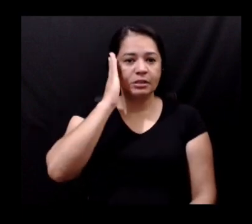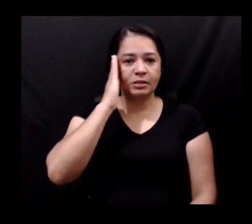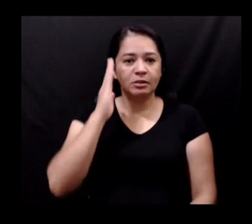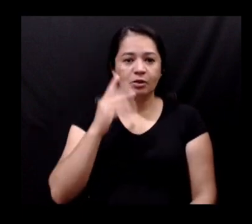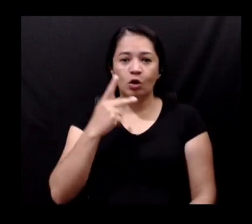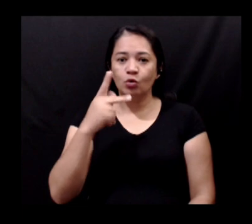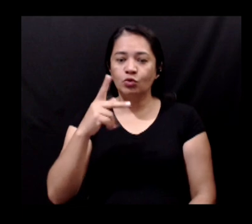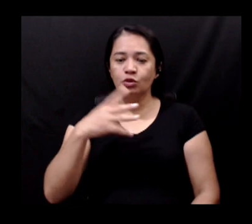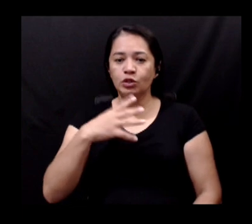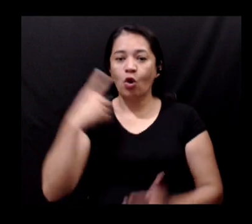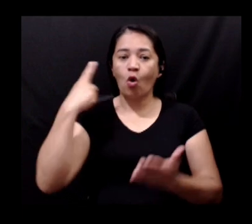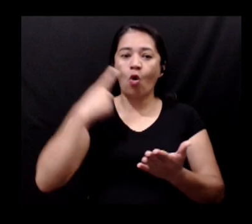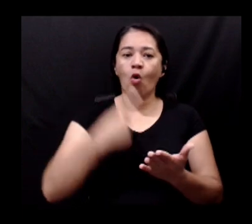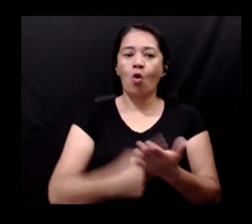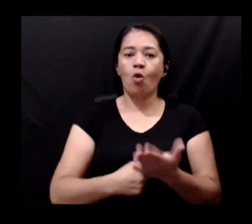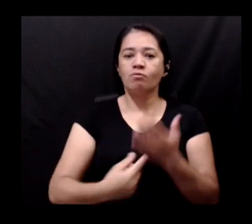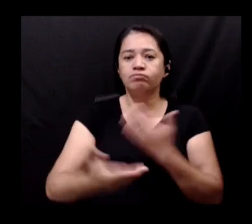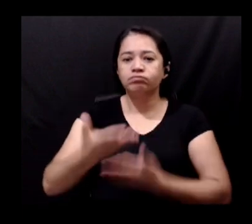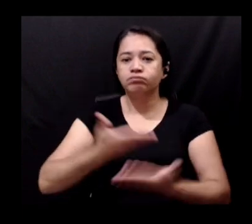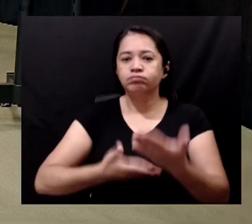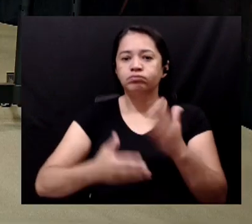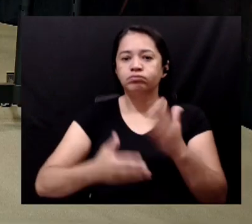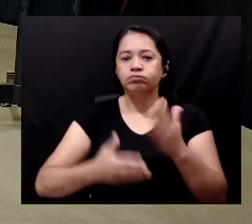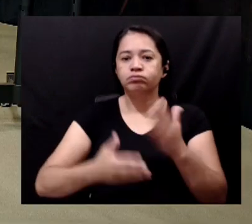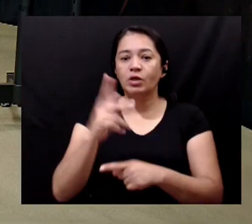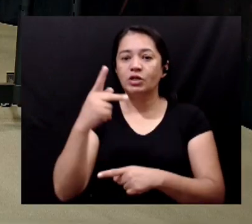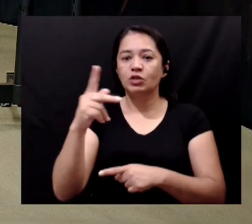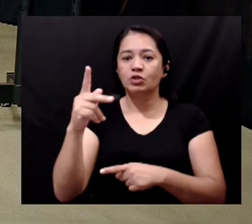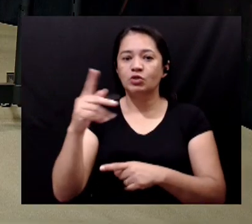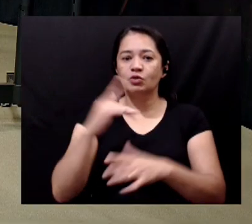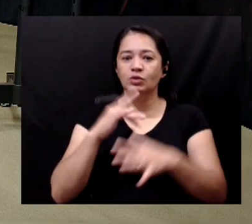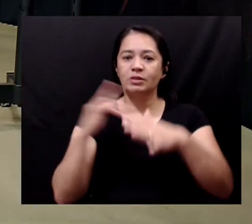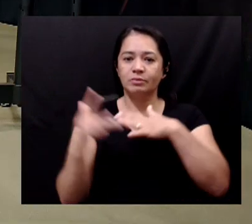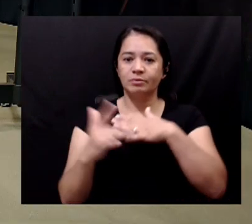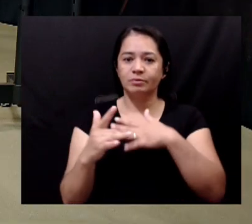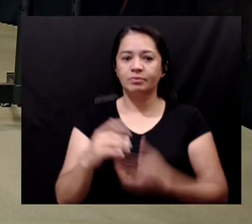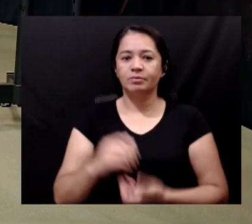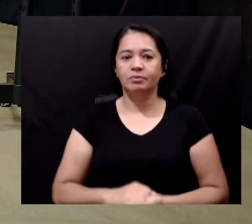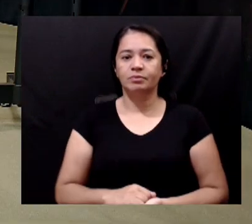é compartilhar este vídeo em suas redes sociais.